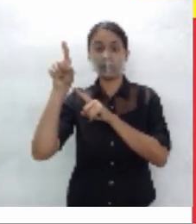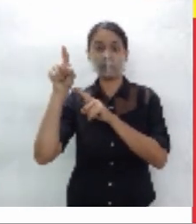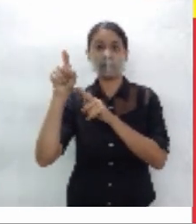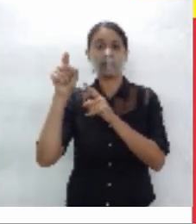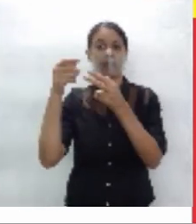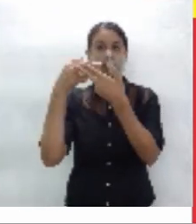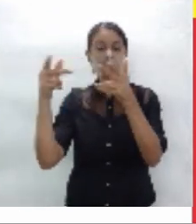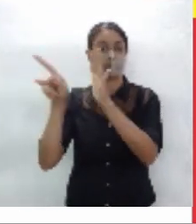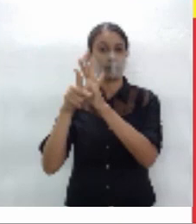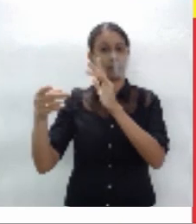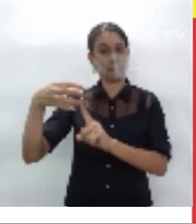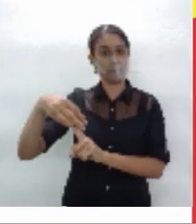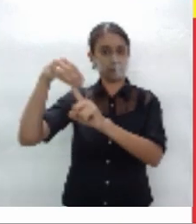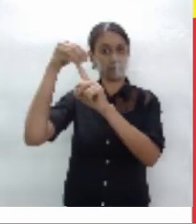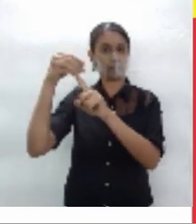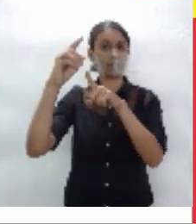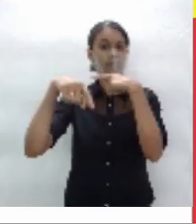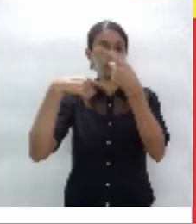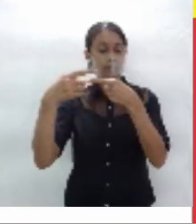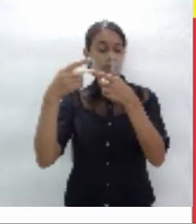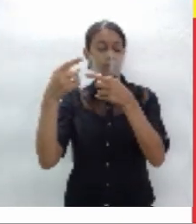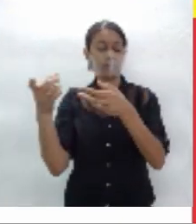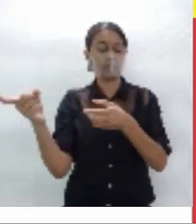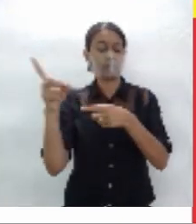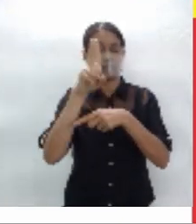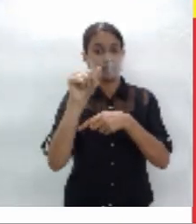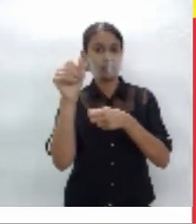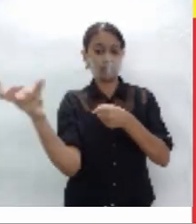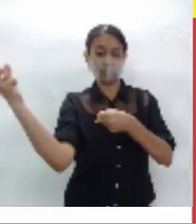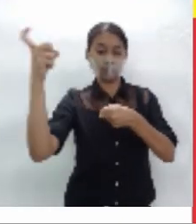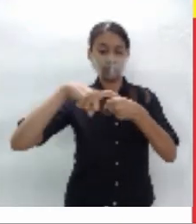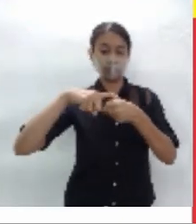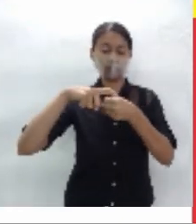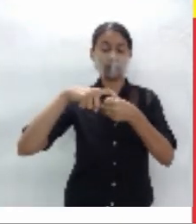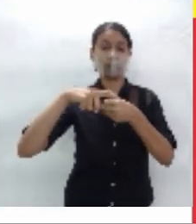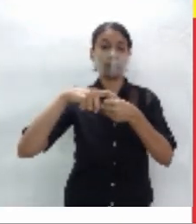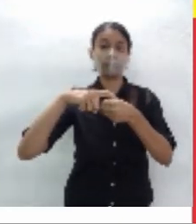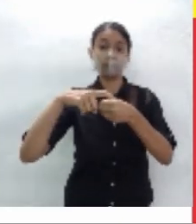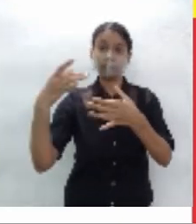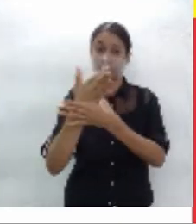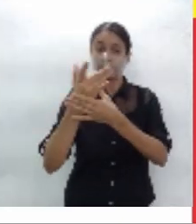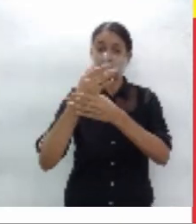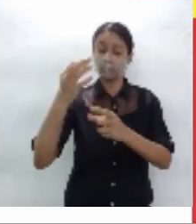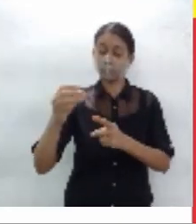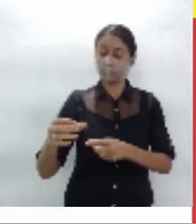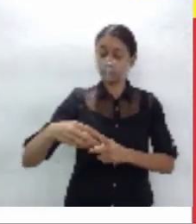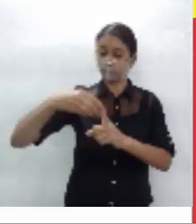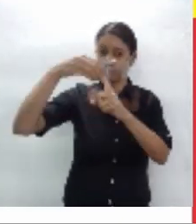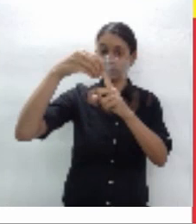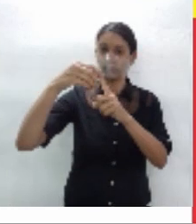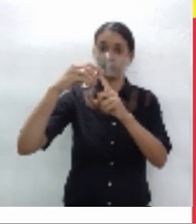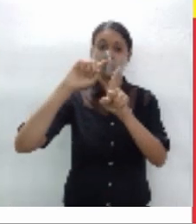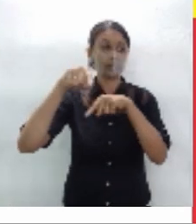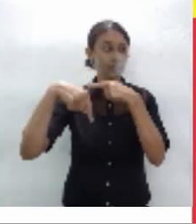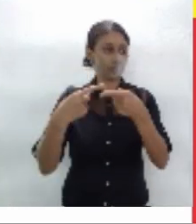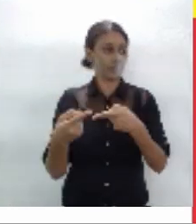da metrópole ela vai para a indústria e assim, consequentemente, a gente vai ter essa questão